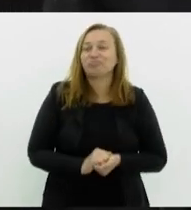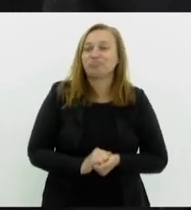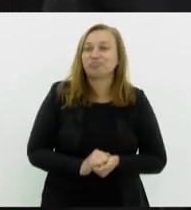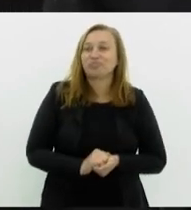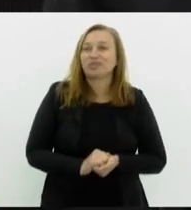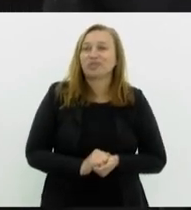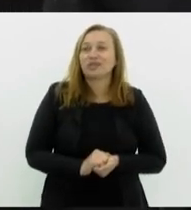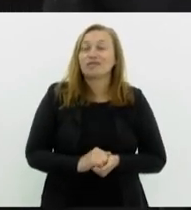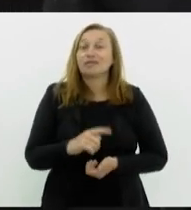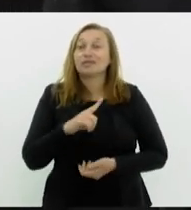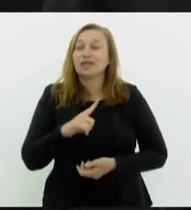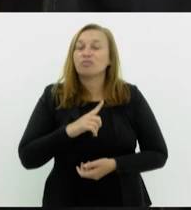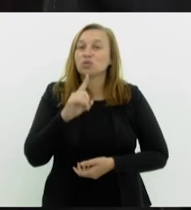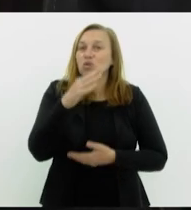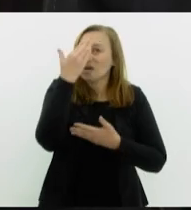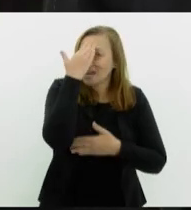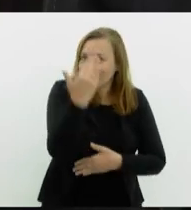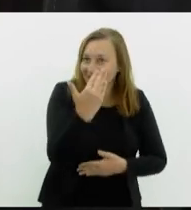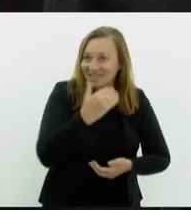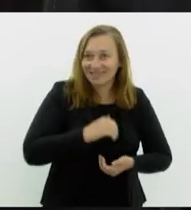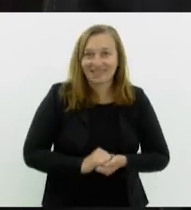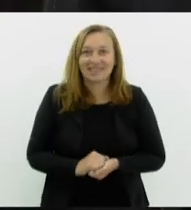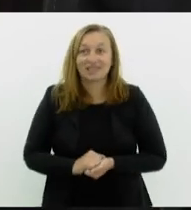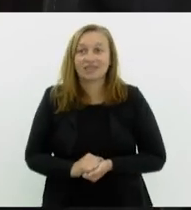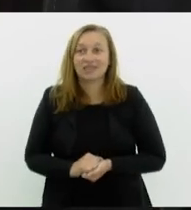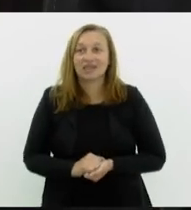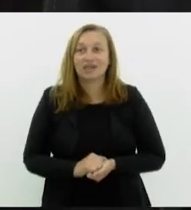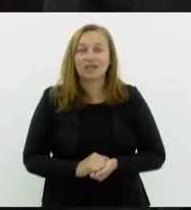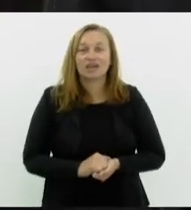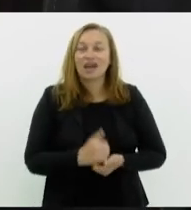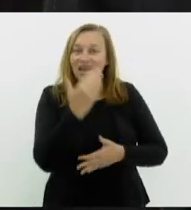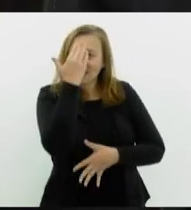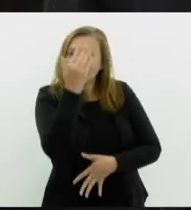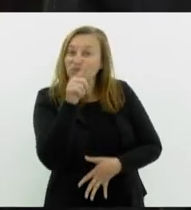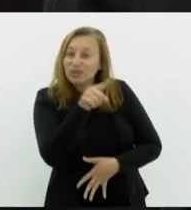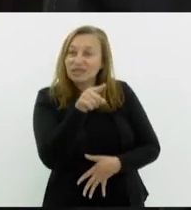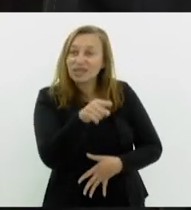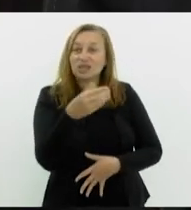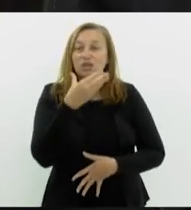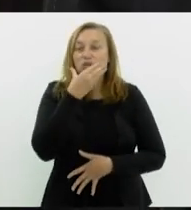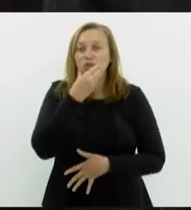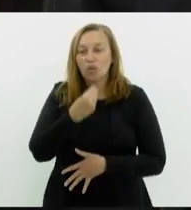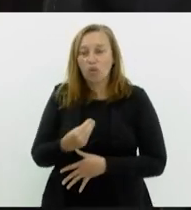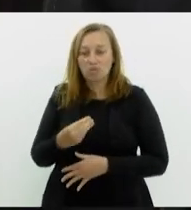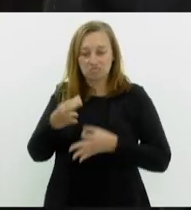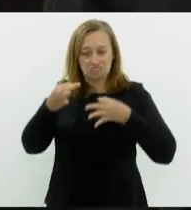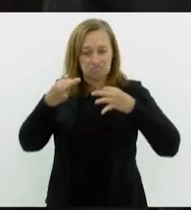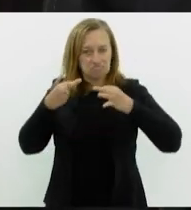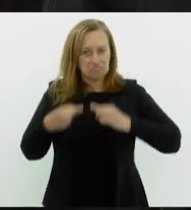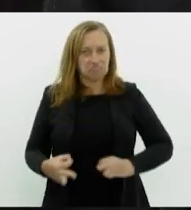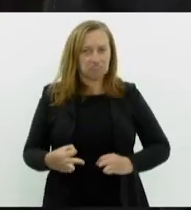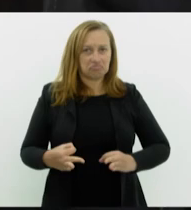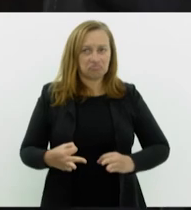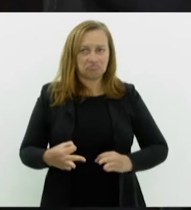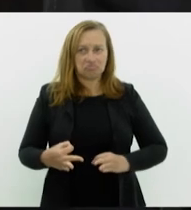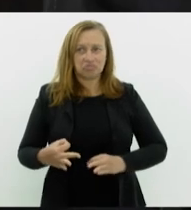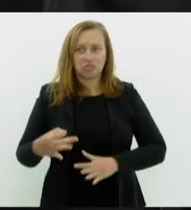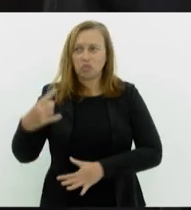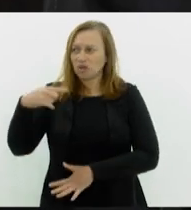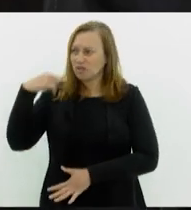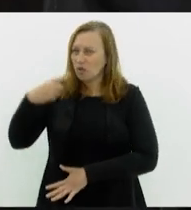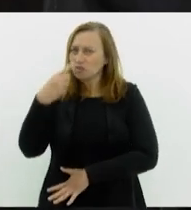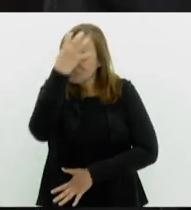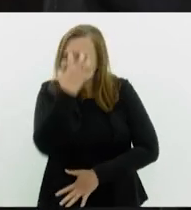Nós temos só que agradecer. Agradecer a você por ser esse homem íntegro, esse magistrado